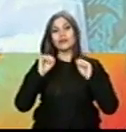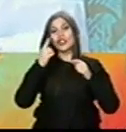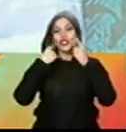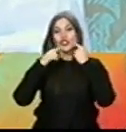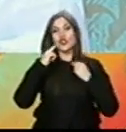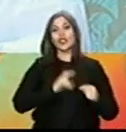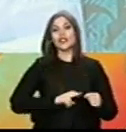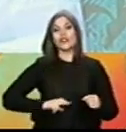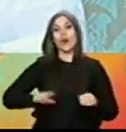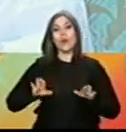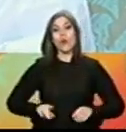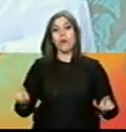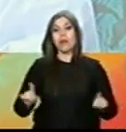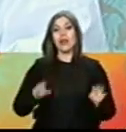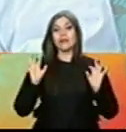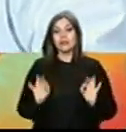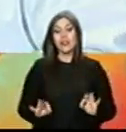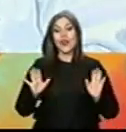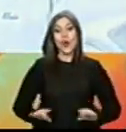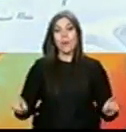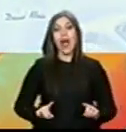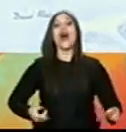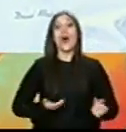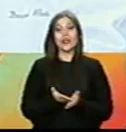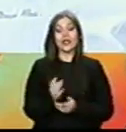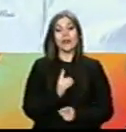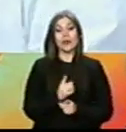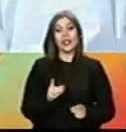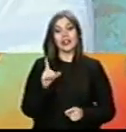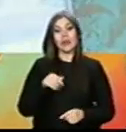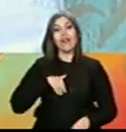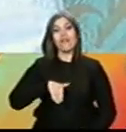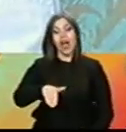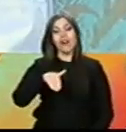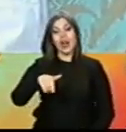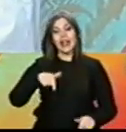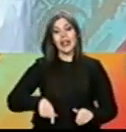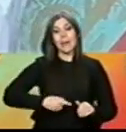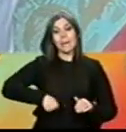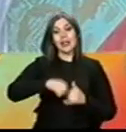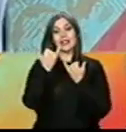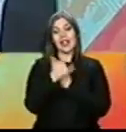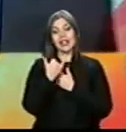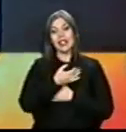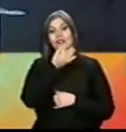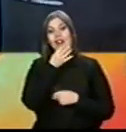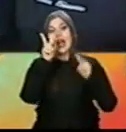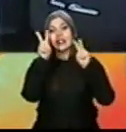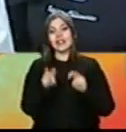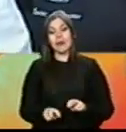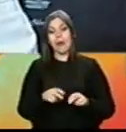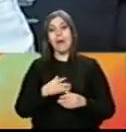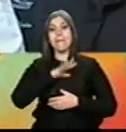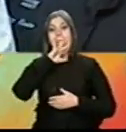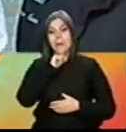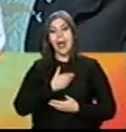aquele que não passa. Não passa. Não para mesmo. Não passa, não é? Insisto, não é? A propósito, muito em breve aqui na Praça da Alegria vamos falar de amamentação.